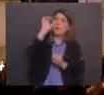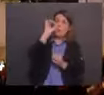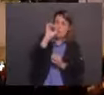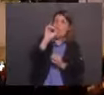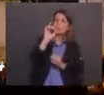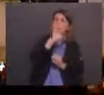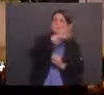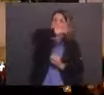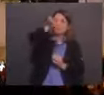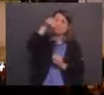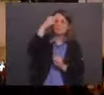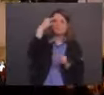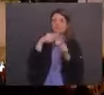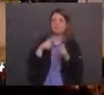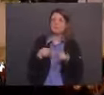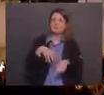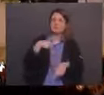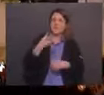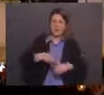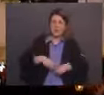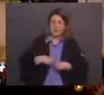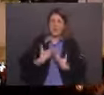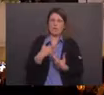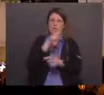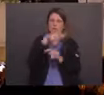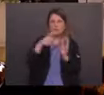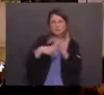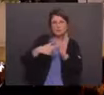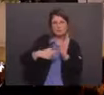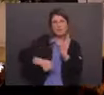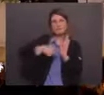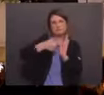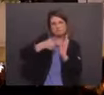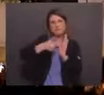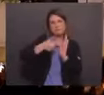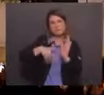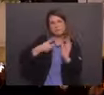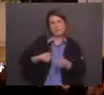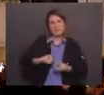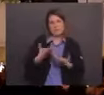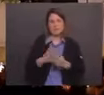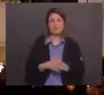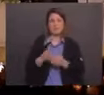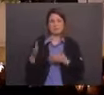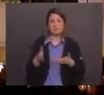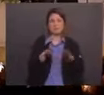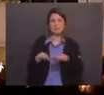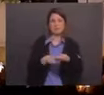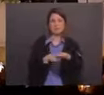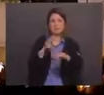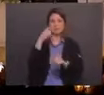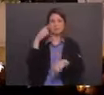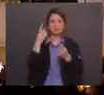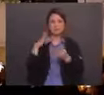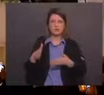que se manifeste a sua misericórdia a quantos dela mais necessidade têm. A procissão é símbolo do nosso